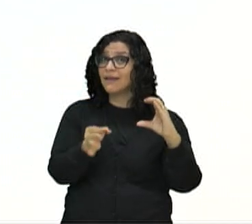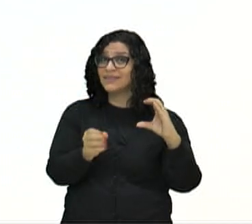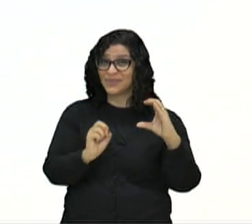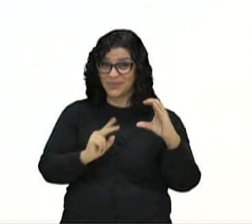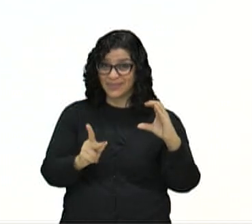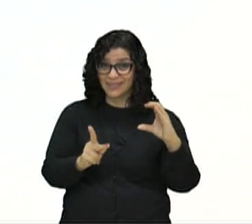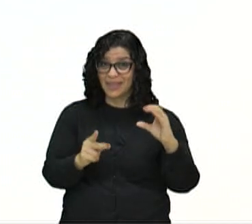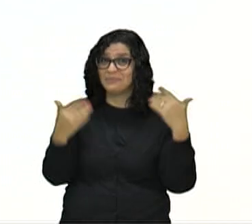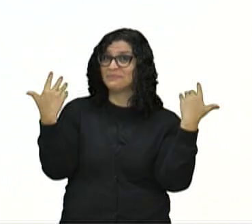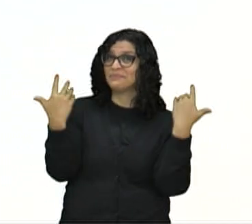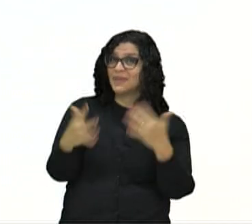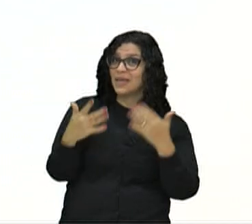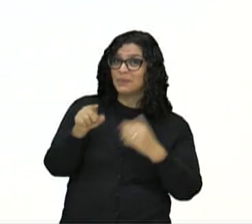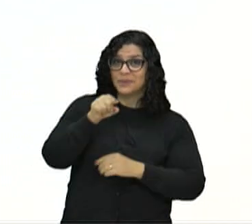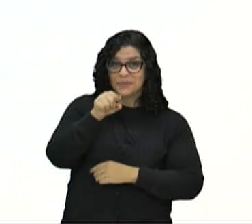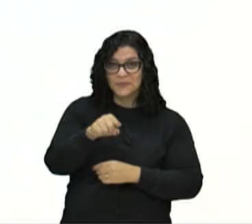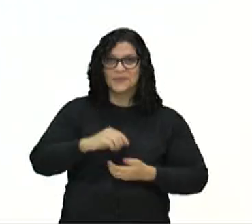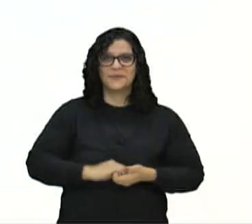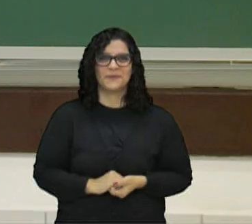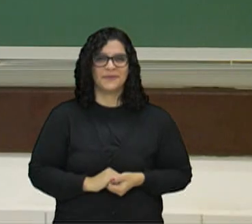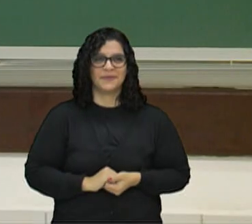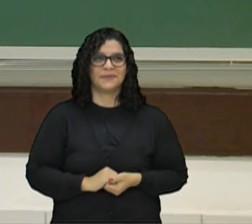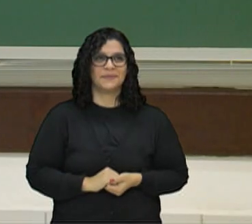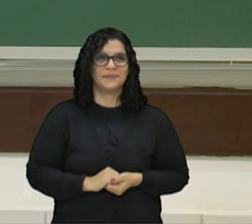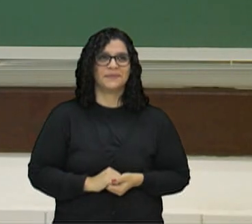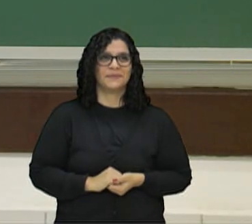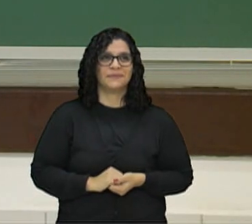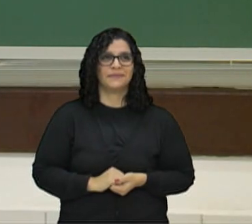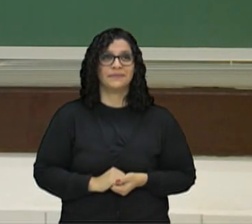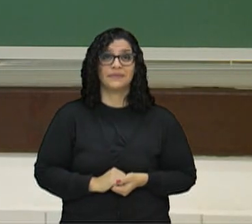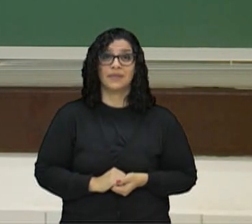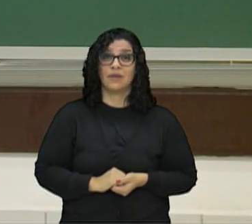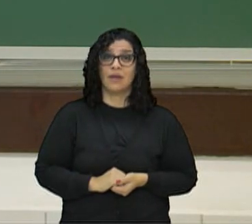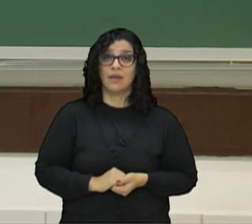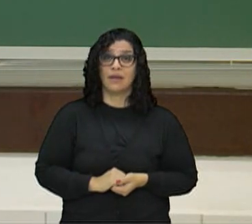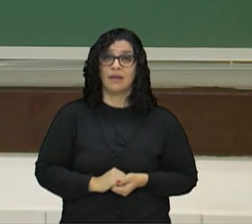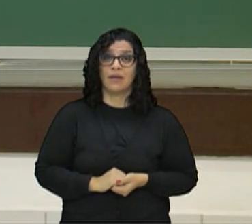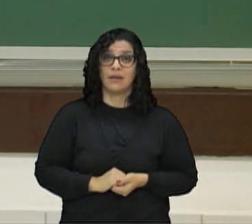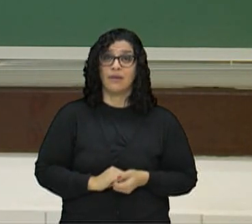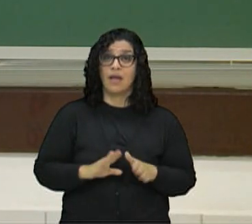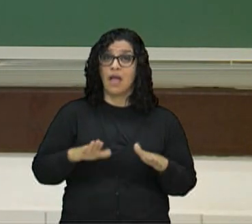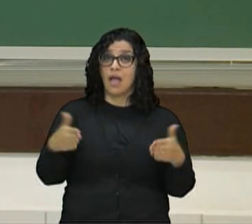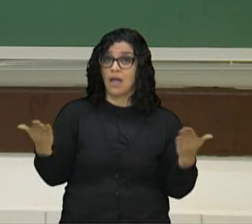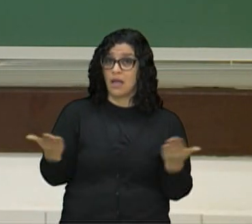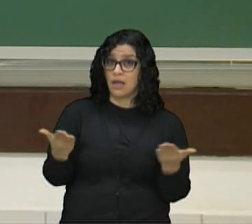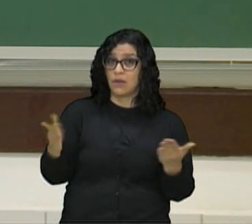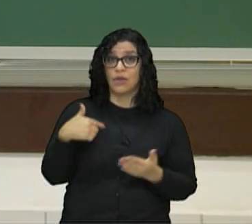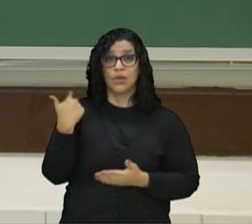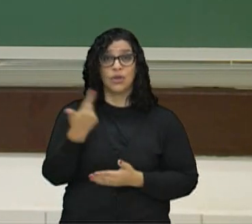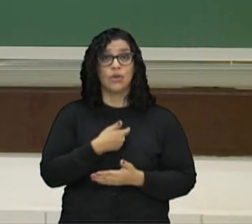ok? Parabéns para você. Então agora nós vamos